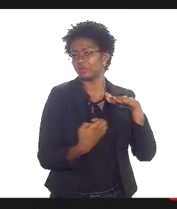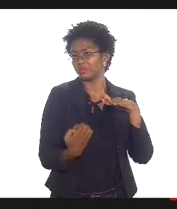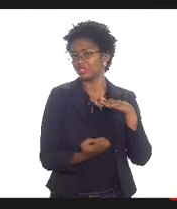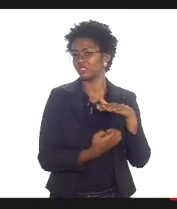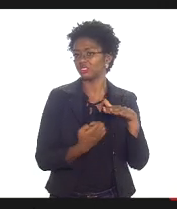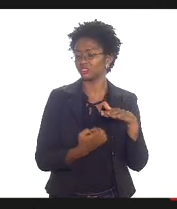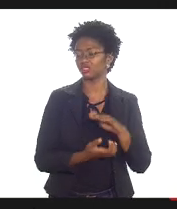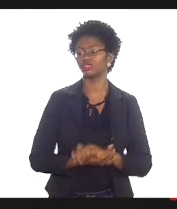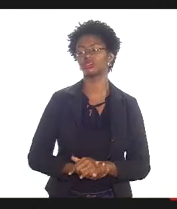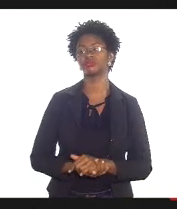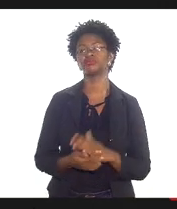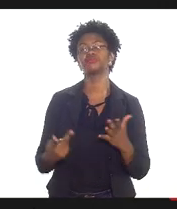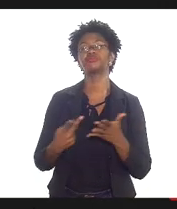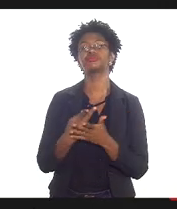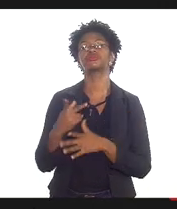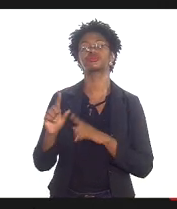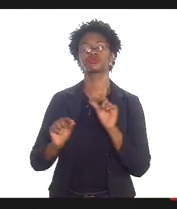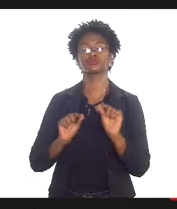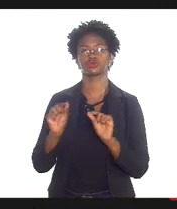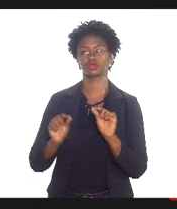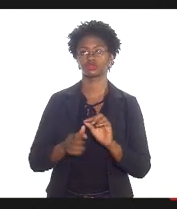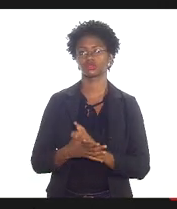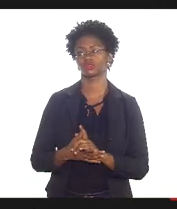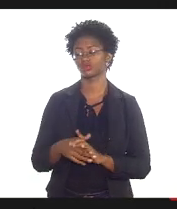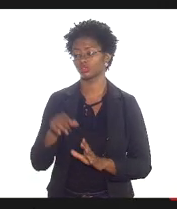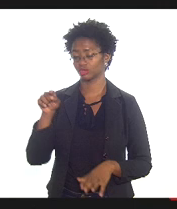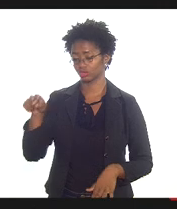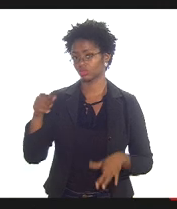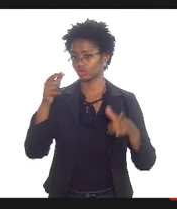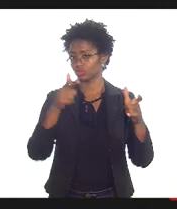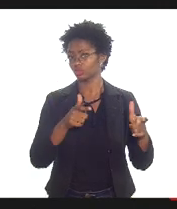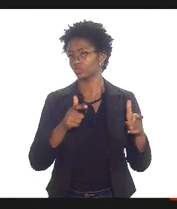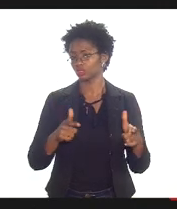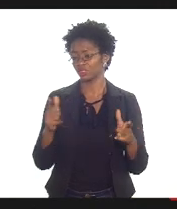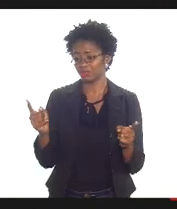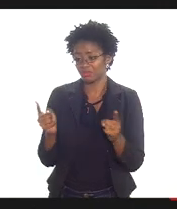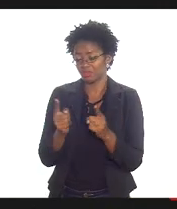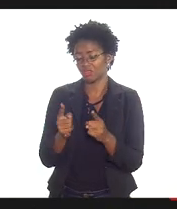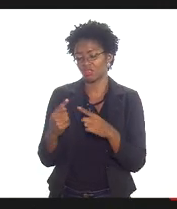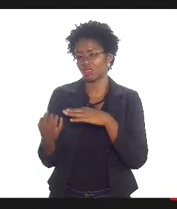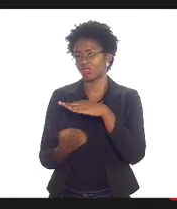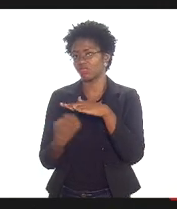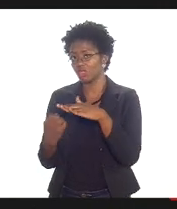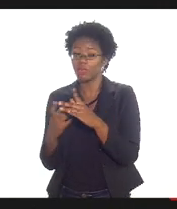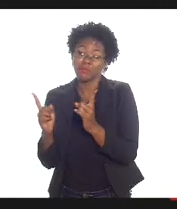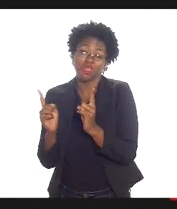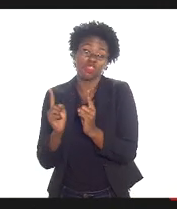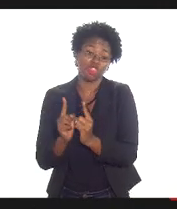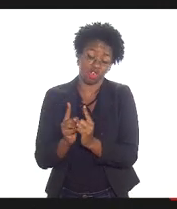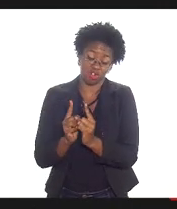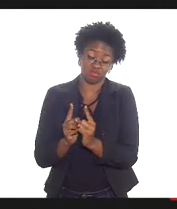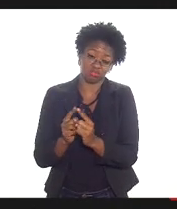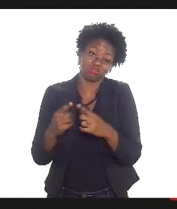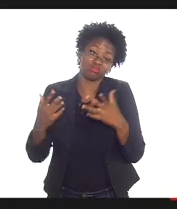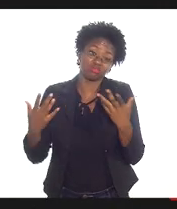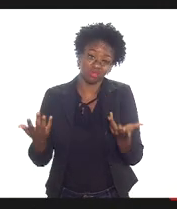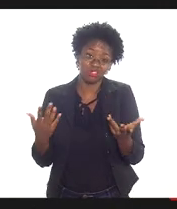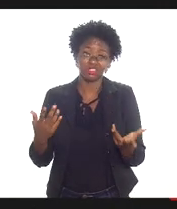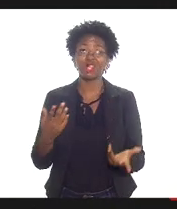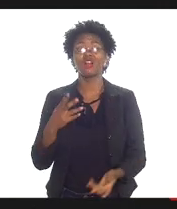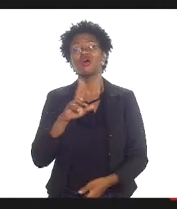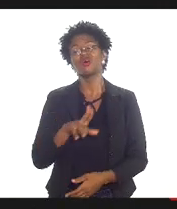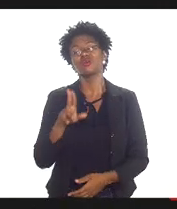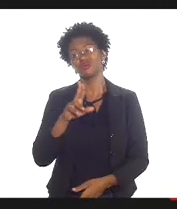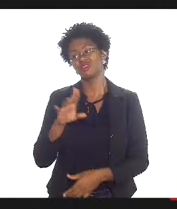o que acontece é que os custos da pequena empresa são menores. Se os custos são menores, os gastos